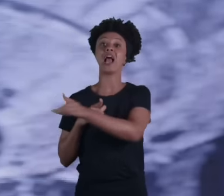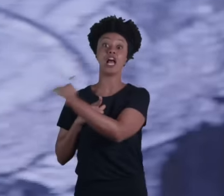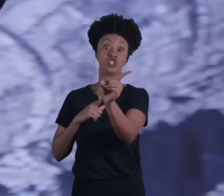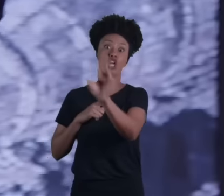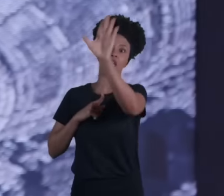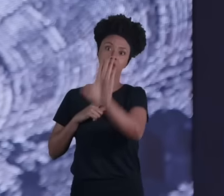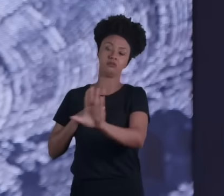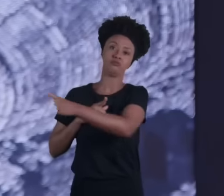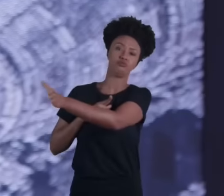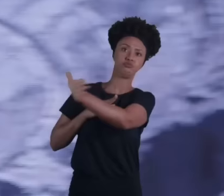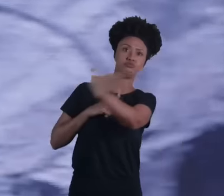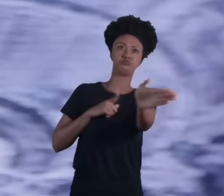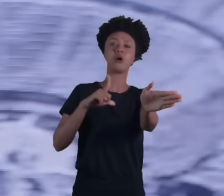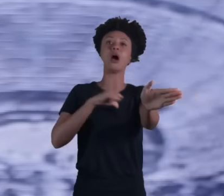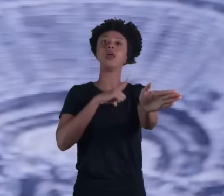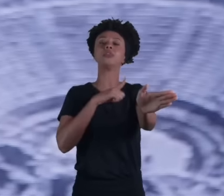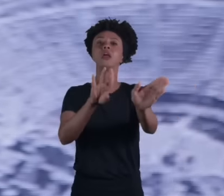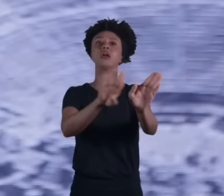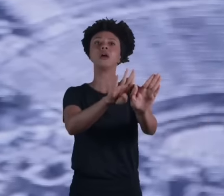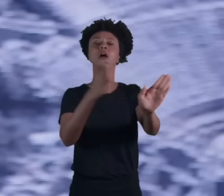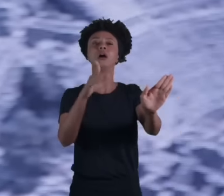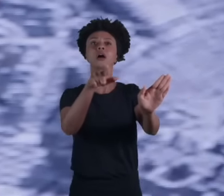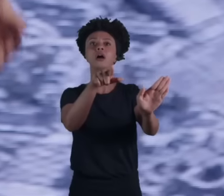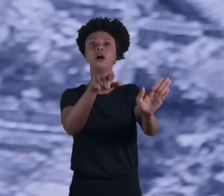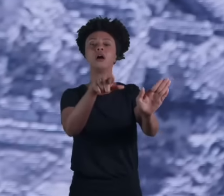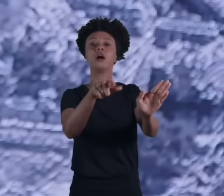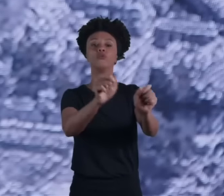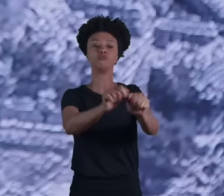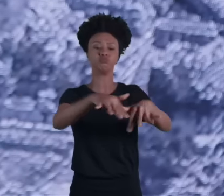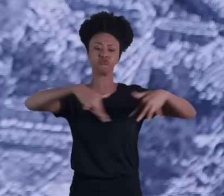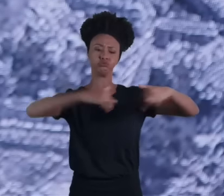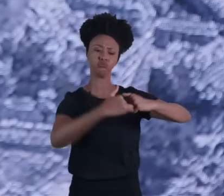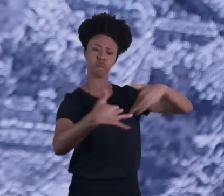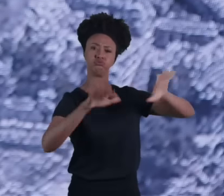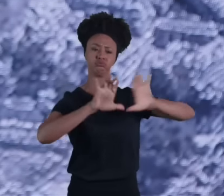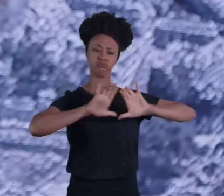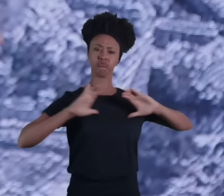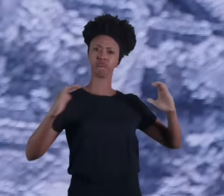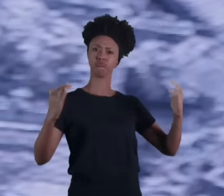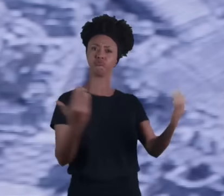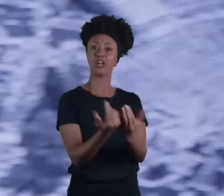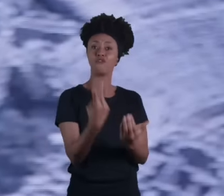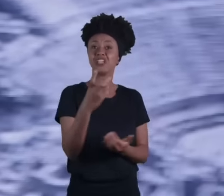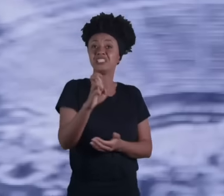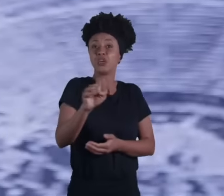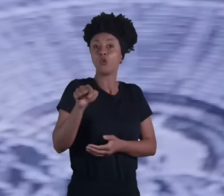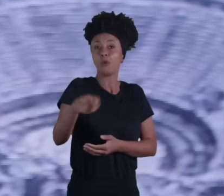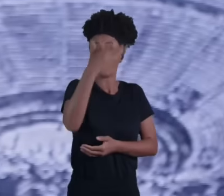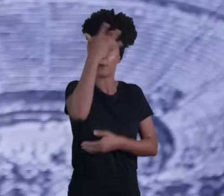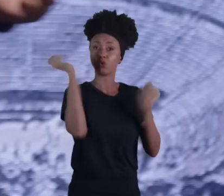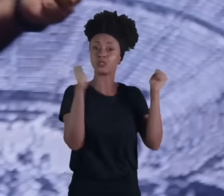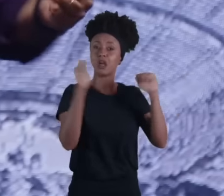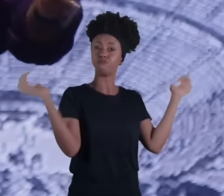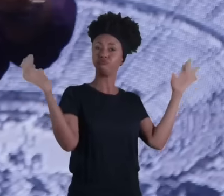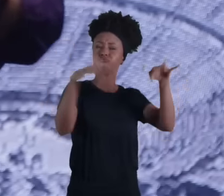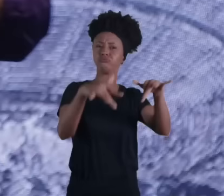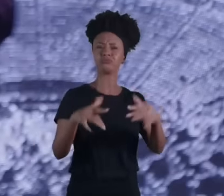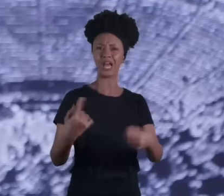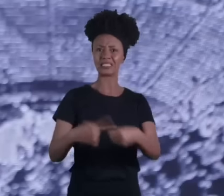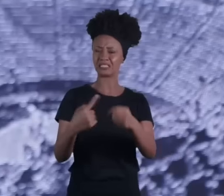em direção ao porto, você vai encontrar o estádio onde cabia 25 mil pessoas. Era uma cidade